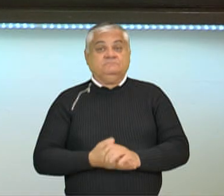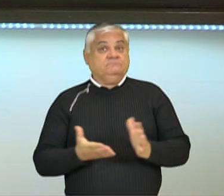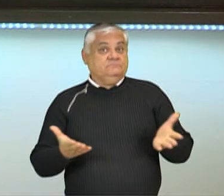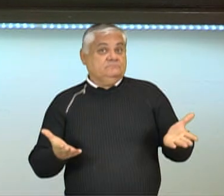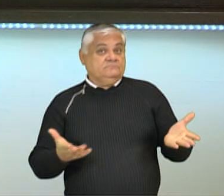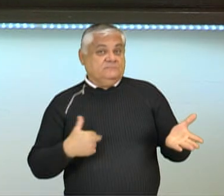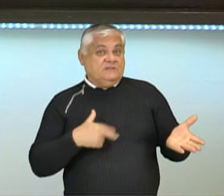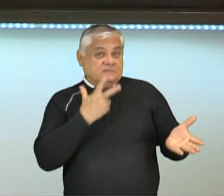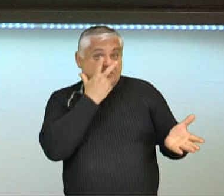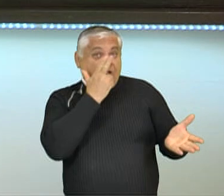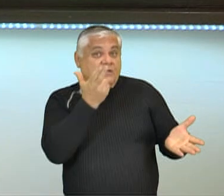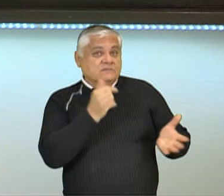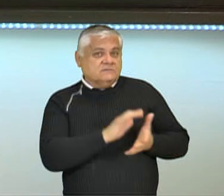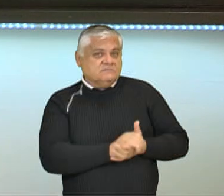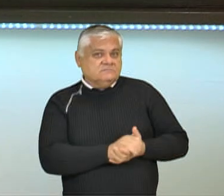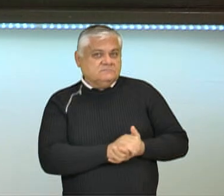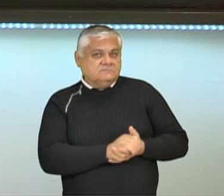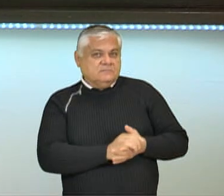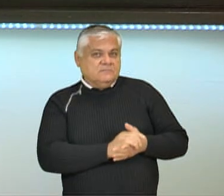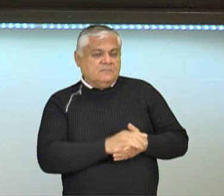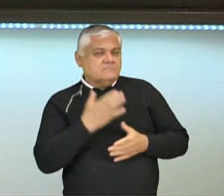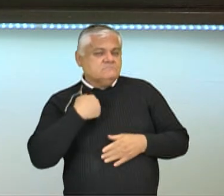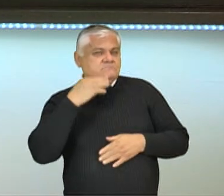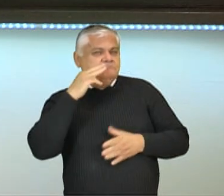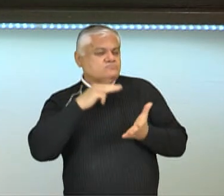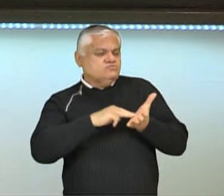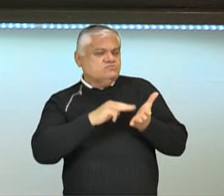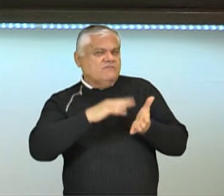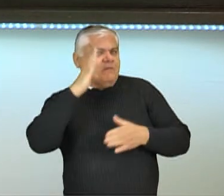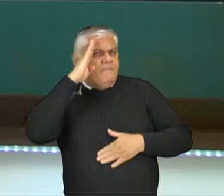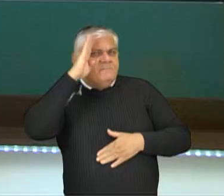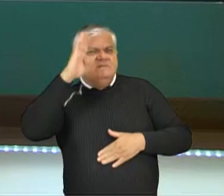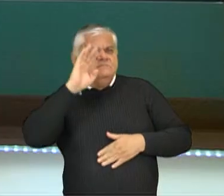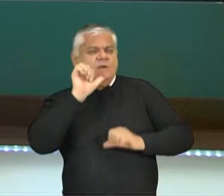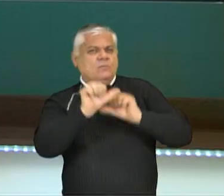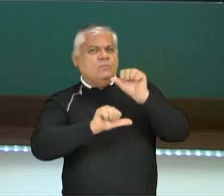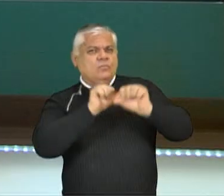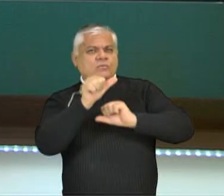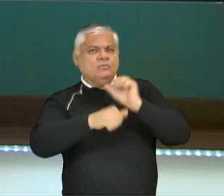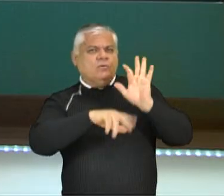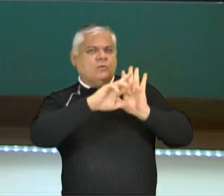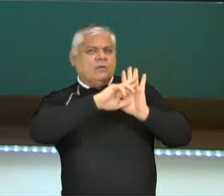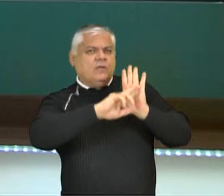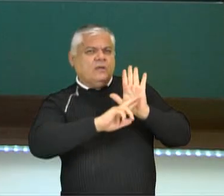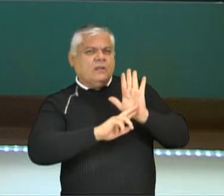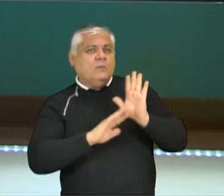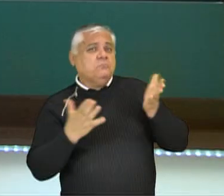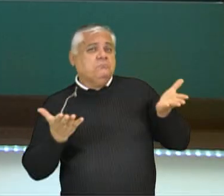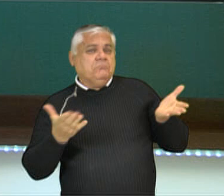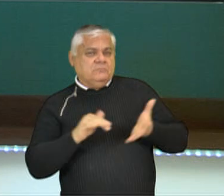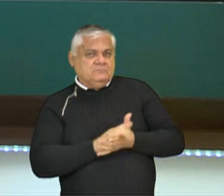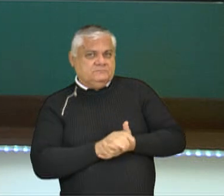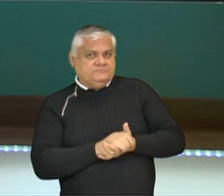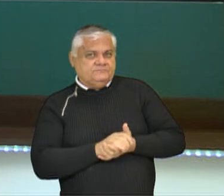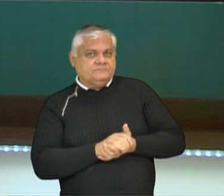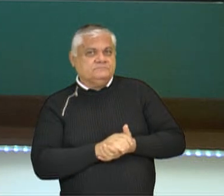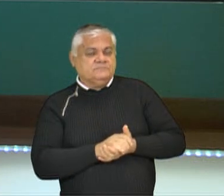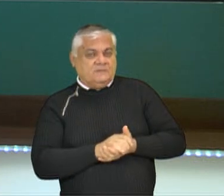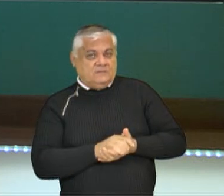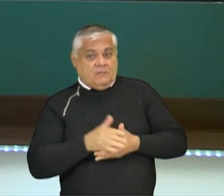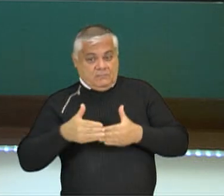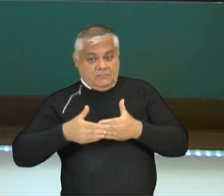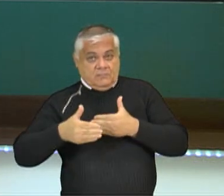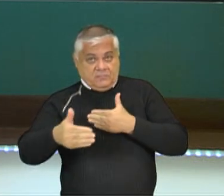E aí, o que vocês acham? Quais os principais motivos que contribuíram para que tivesse essas mudanças nas regras? Então a gente vai